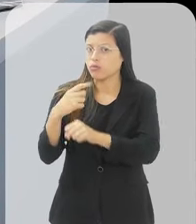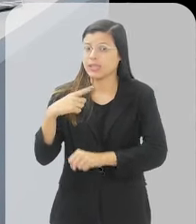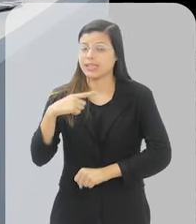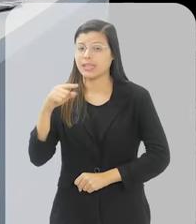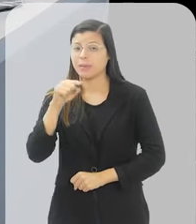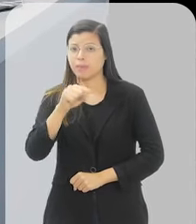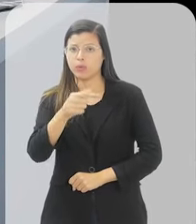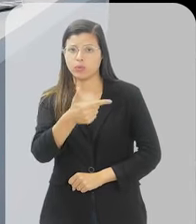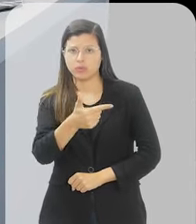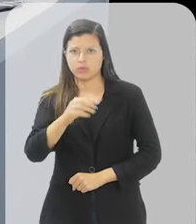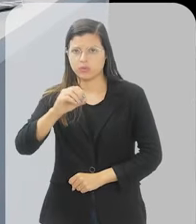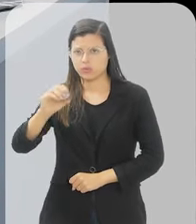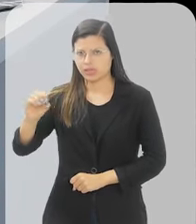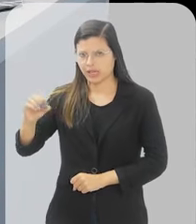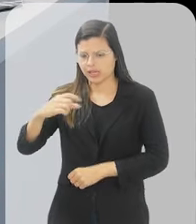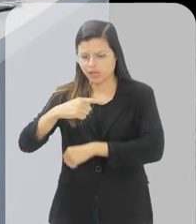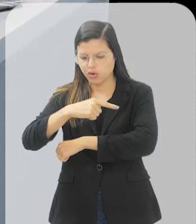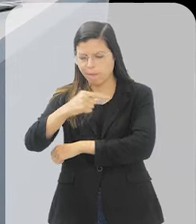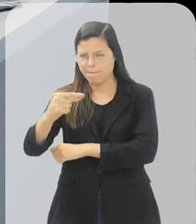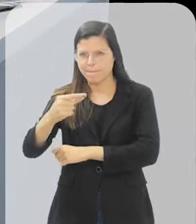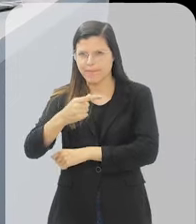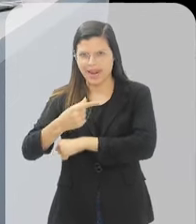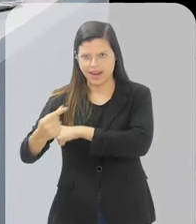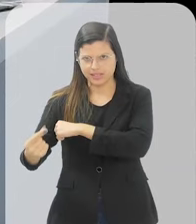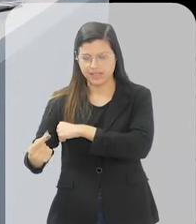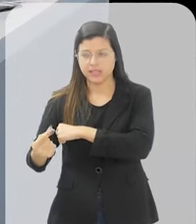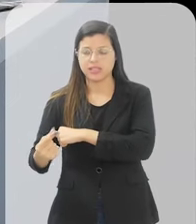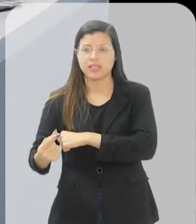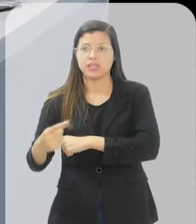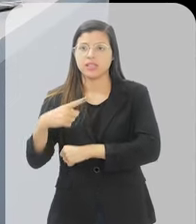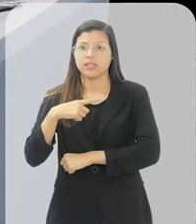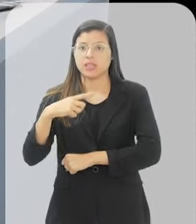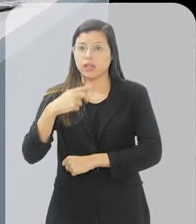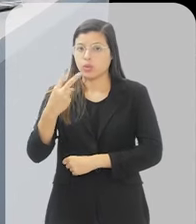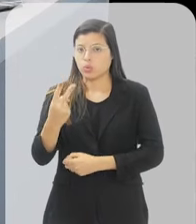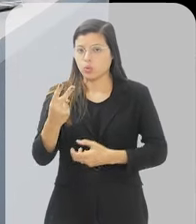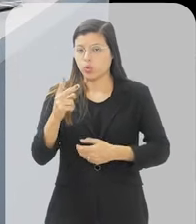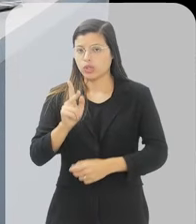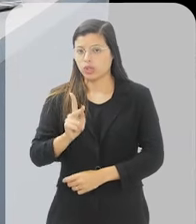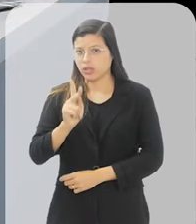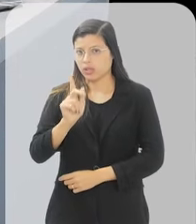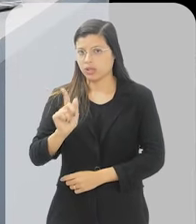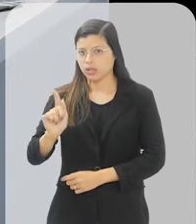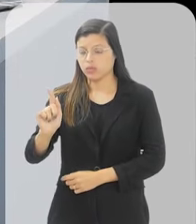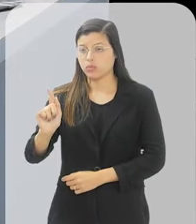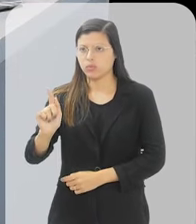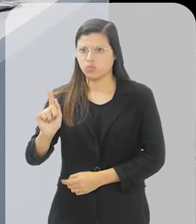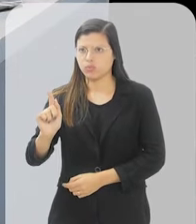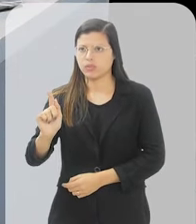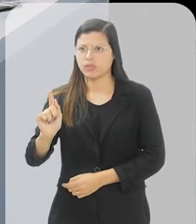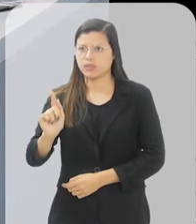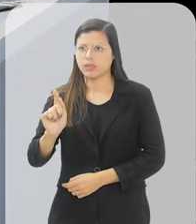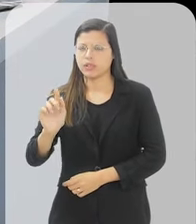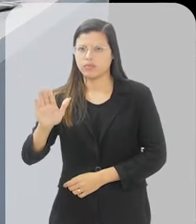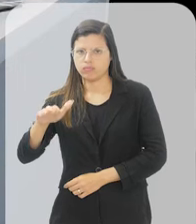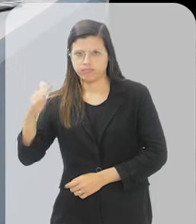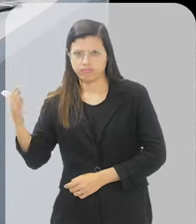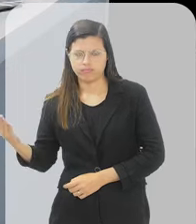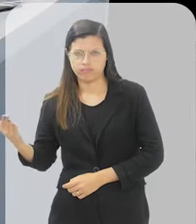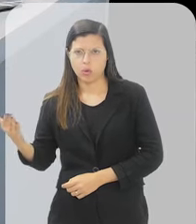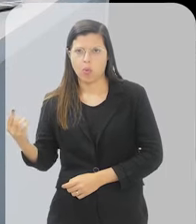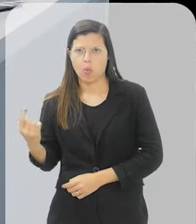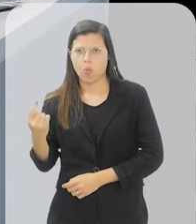Tem 1.200 penas de fazão albino. Tem 2 quilos ali naquela. Cada lado